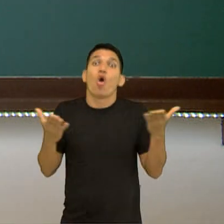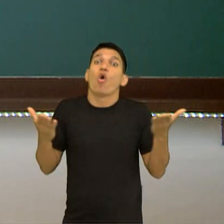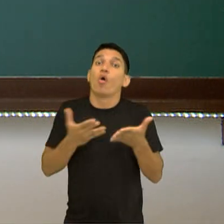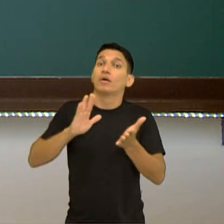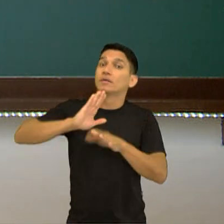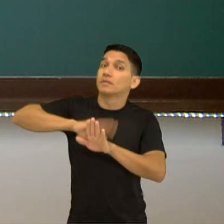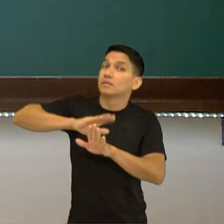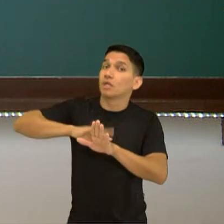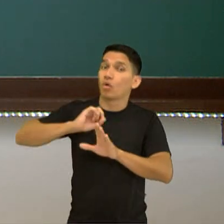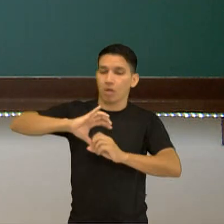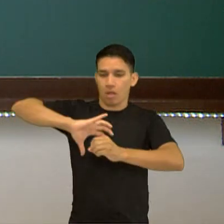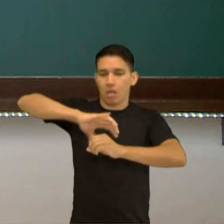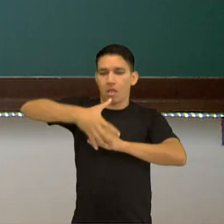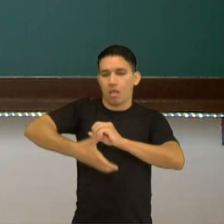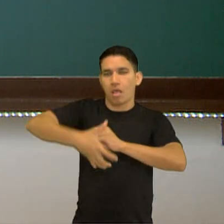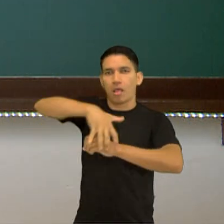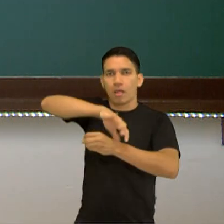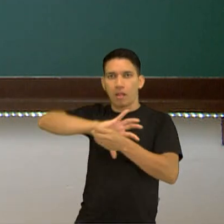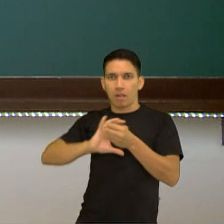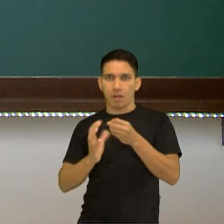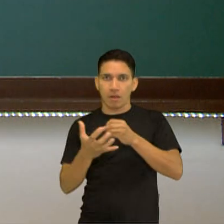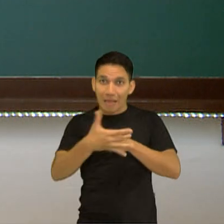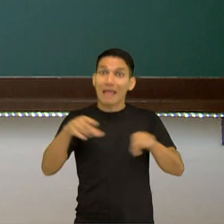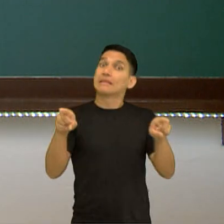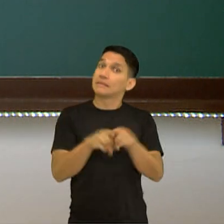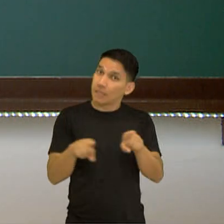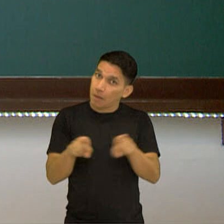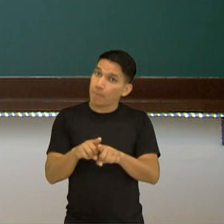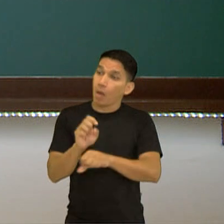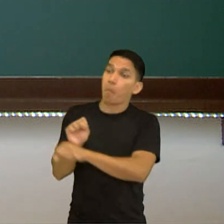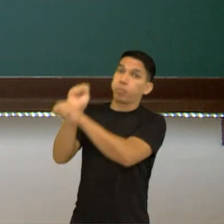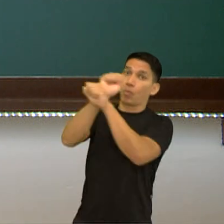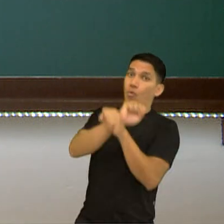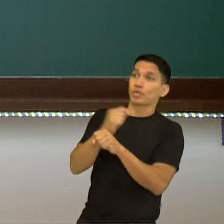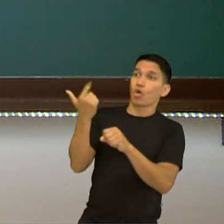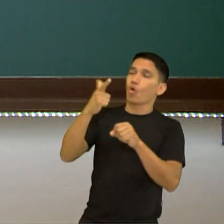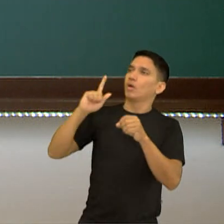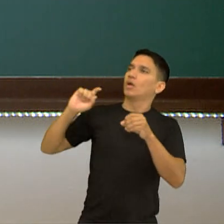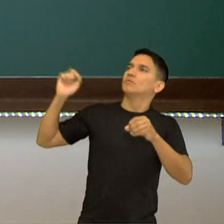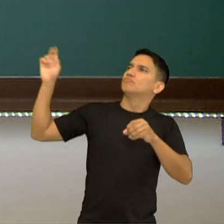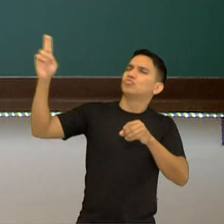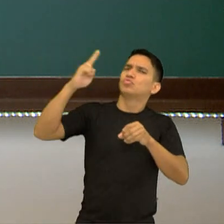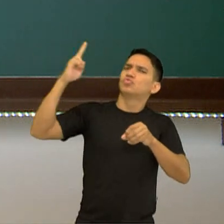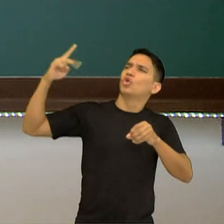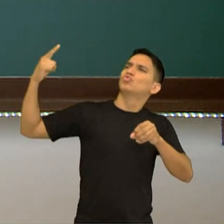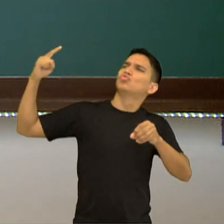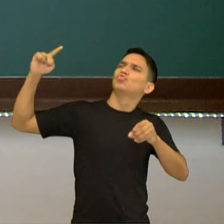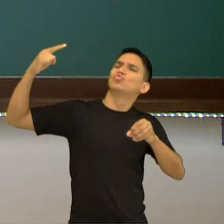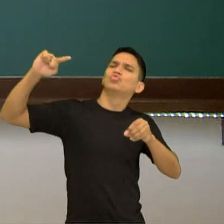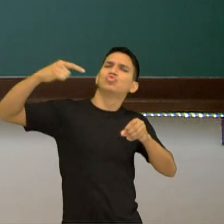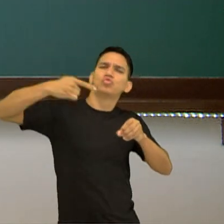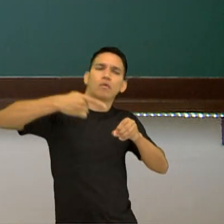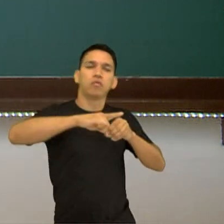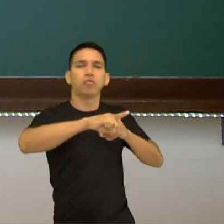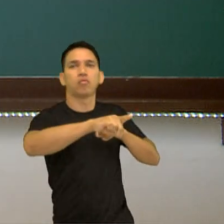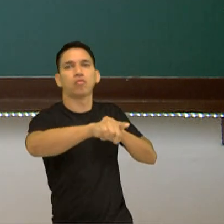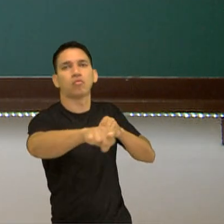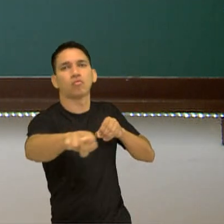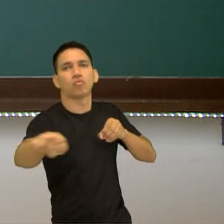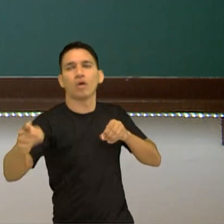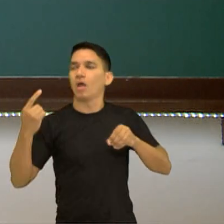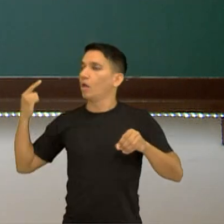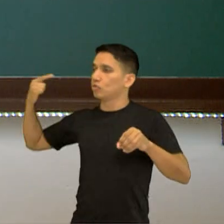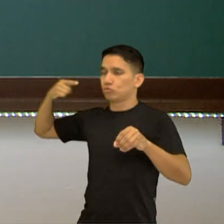protege o nosso planeta também em relação a corpos celestes que estão vagando pelo espaço e que possam vir a colidir contra o nosso